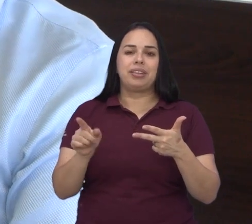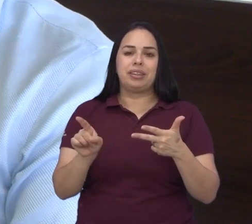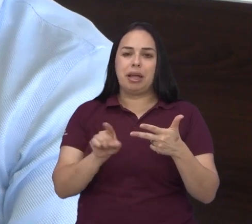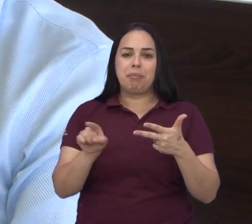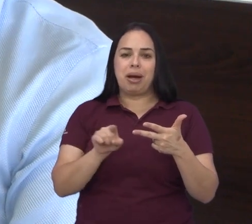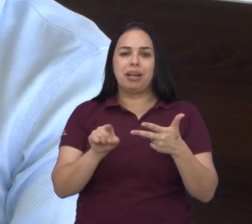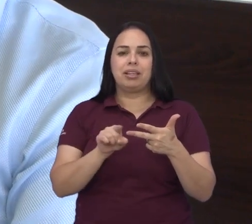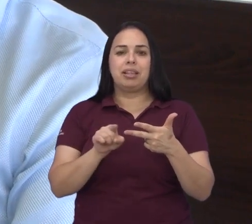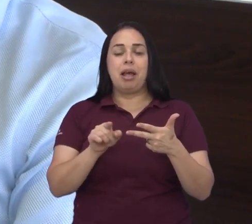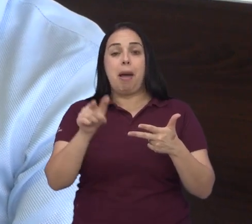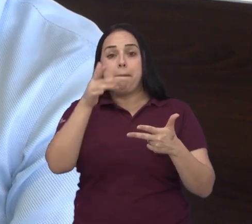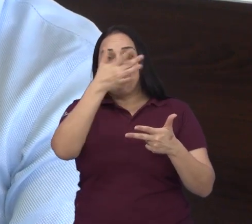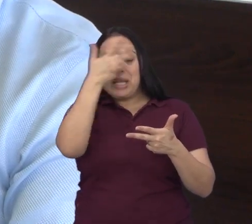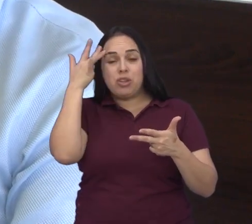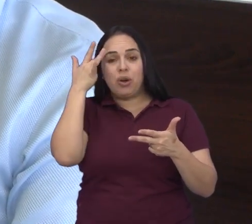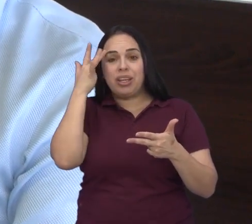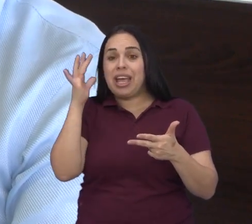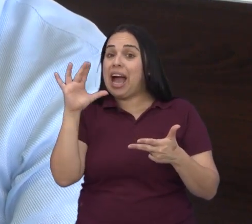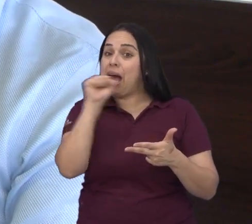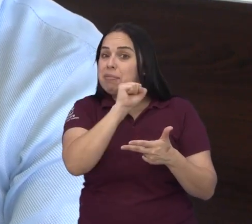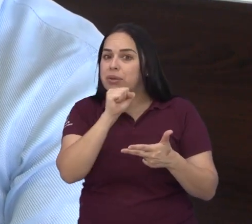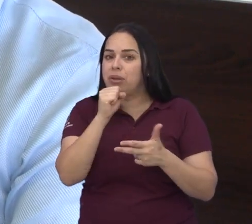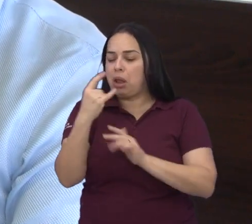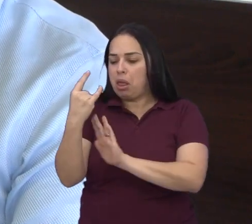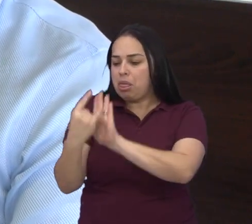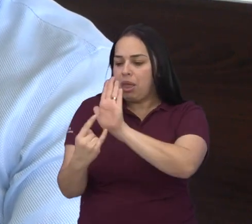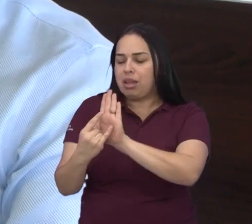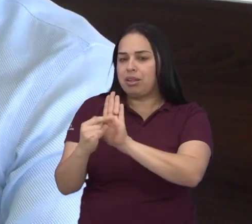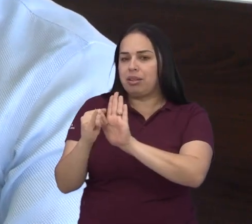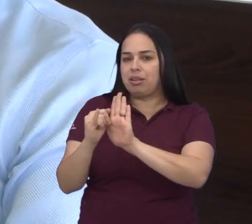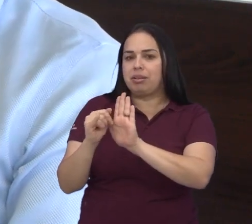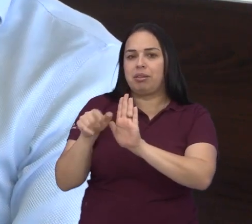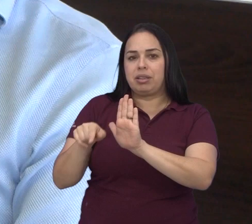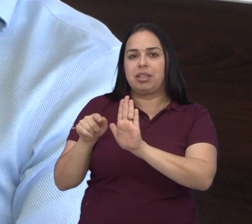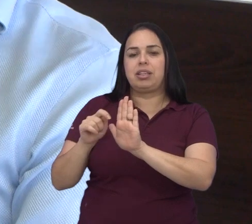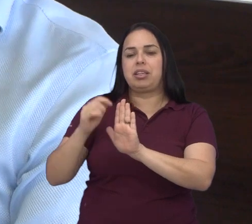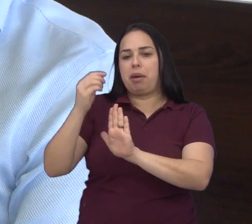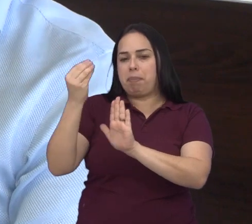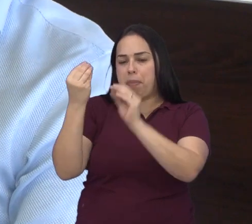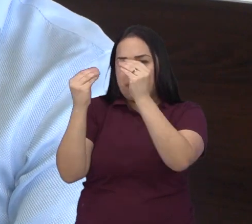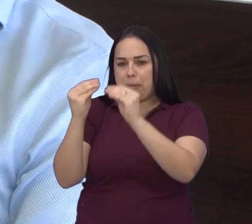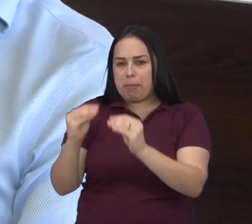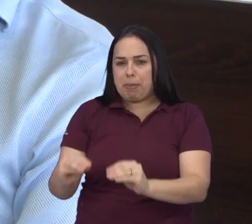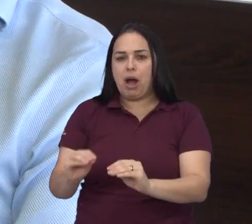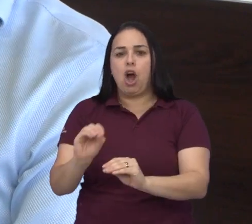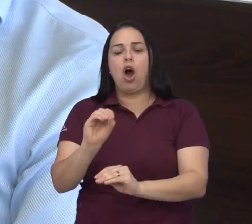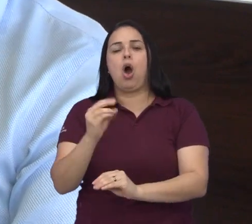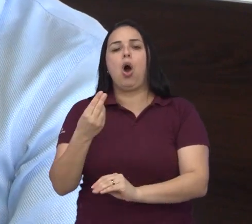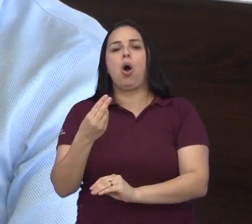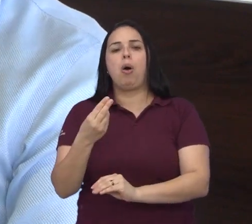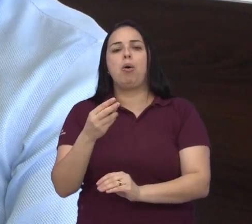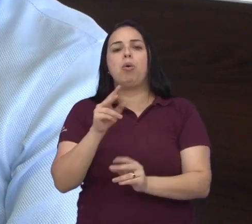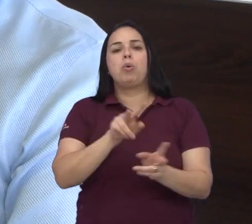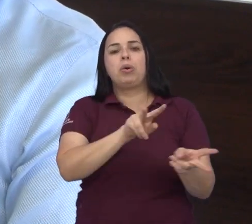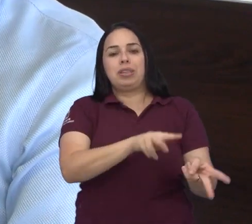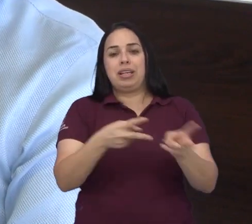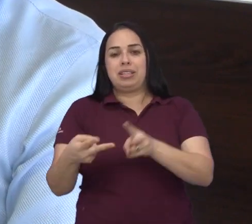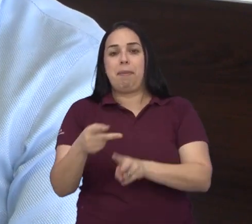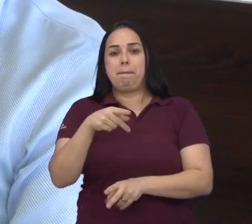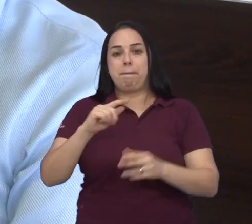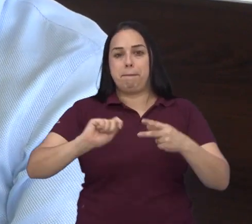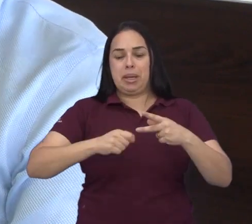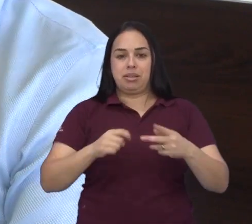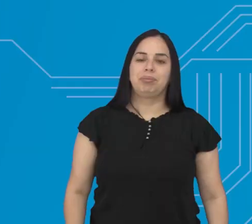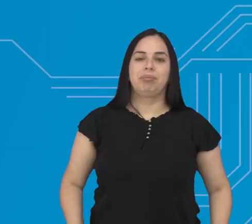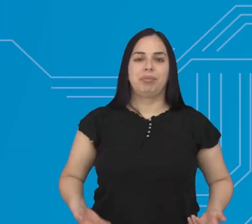agora a Receita está priorizando quem está fazendo a declaração e optando ou pela declaração pré-preenchida ou por receber